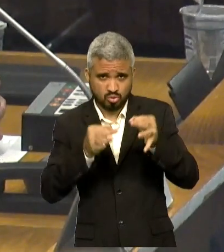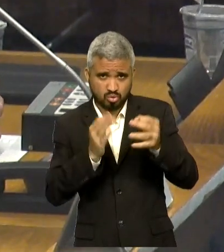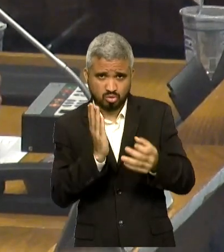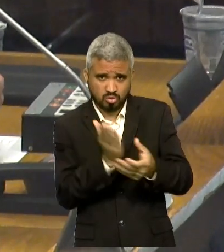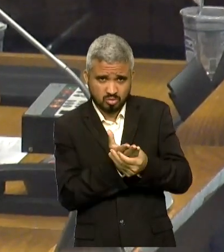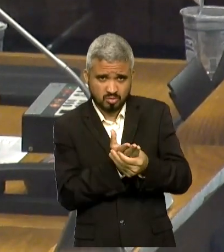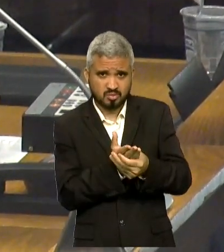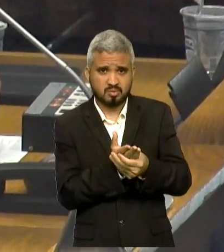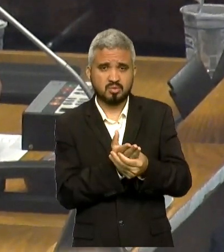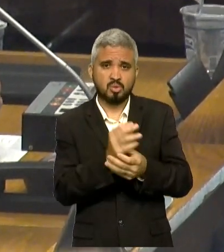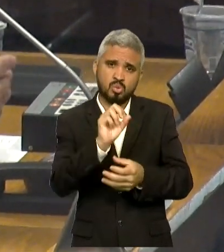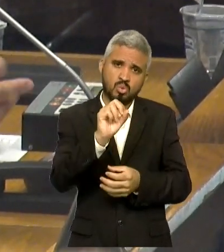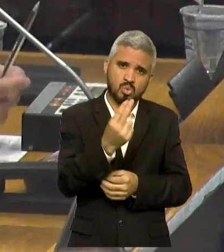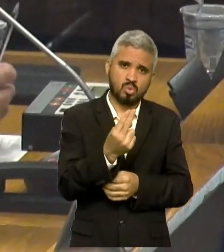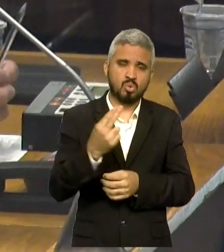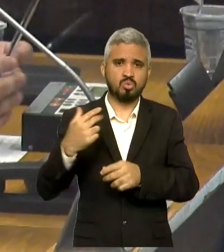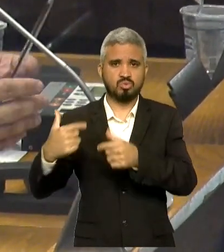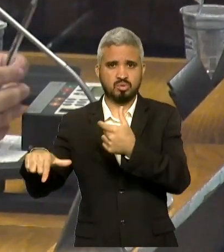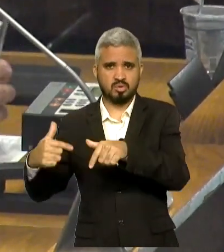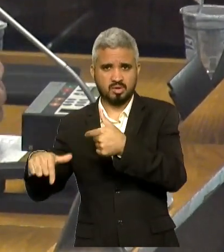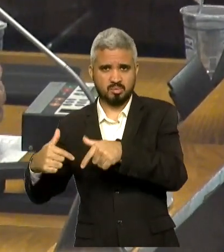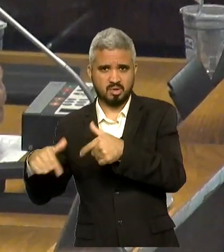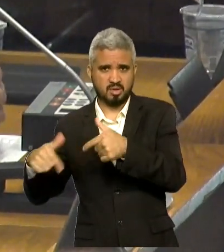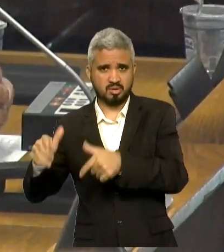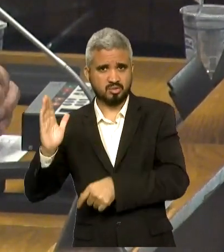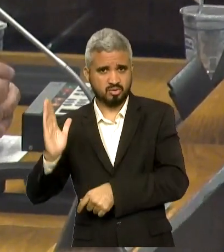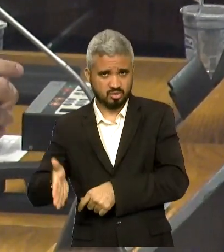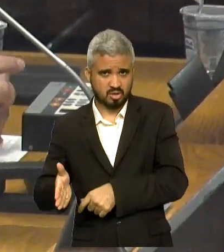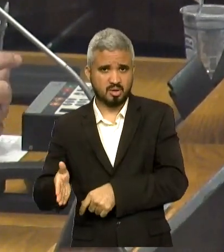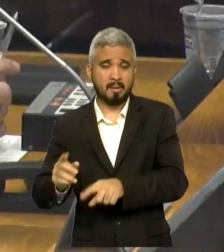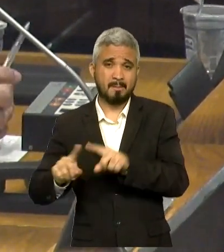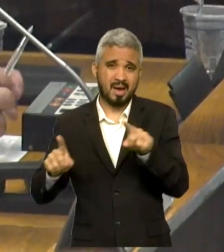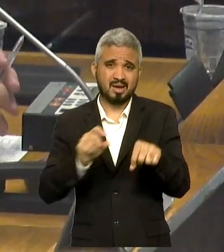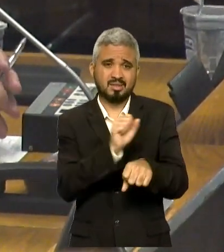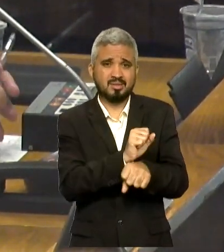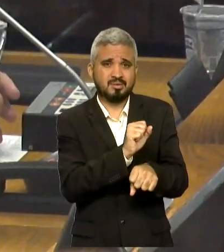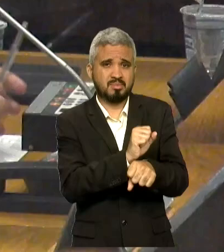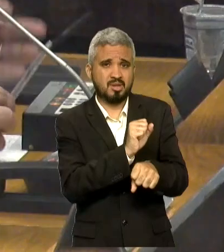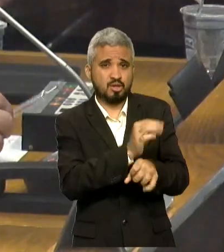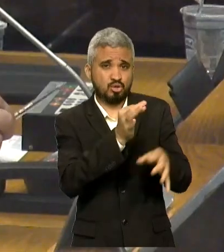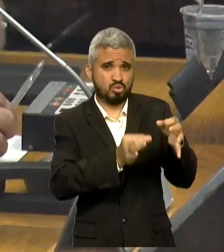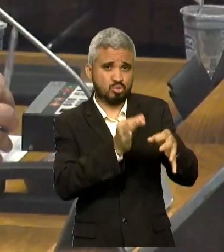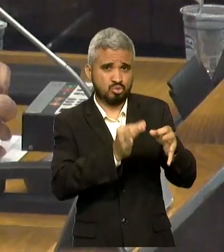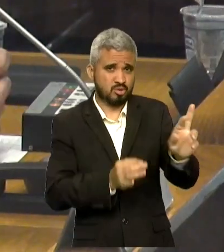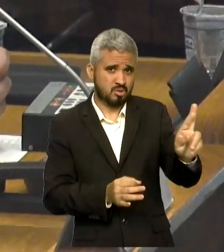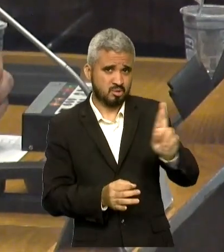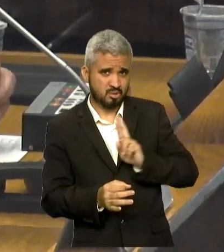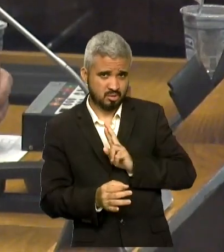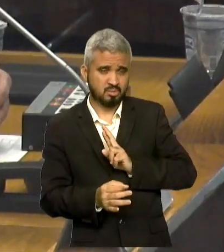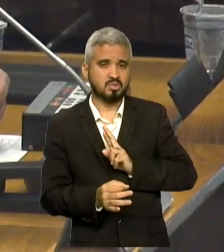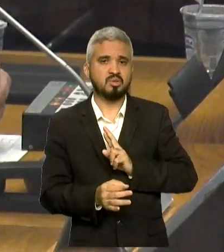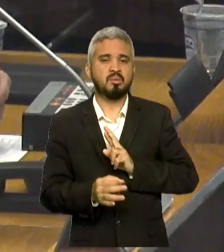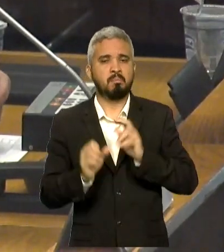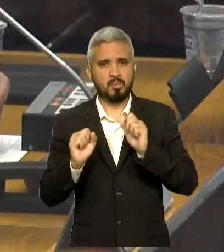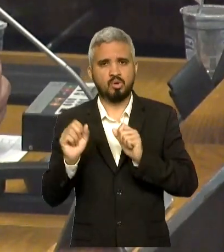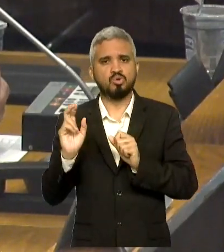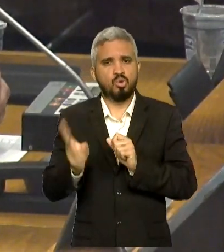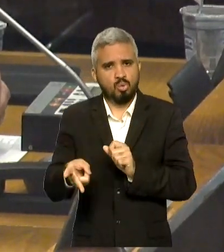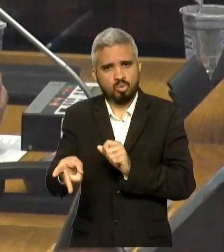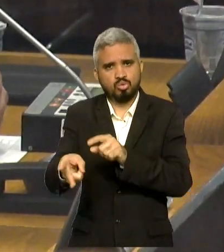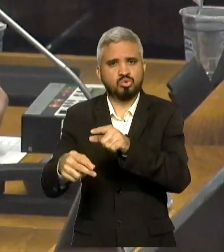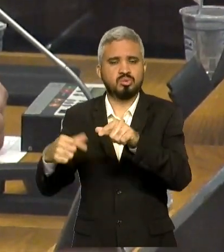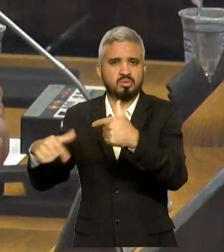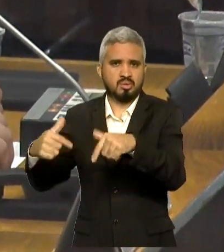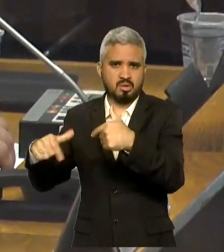as suas funções, mas estão subjúdices, possam resolver essas pendências judiciais e possam, com muita tranquilidade, exercer